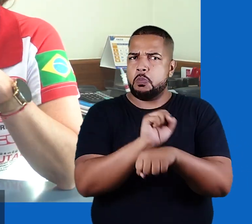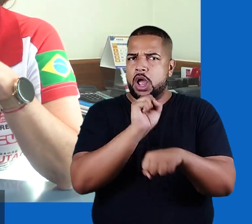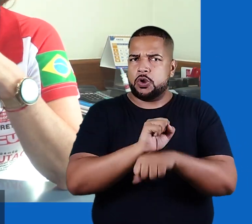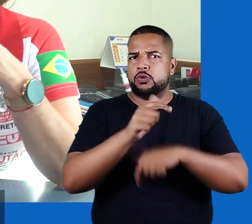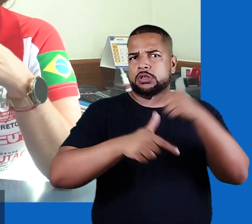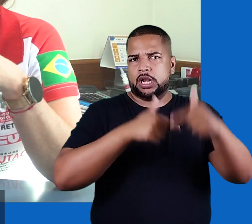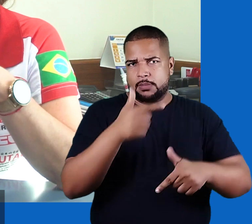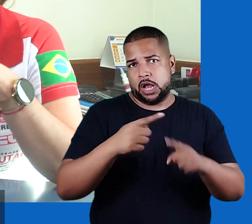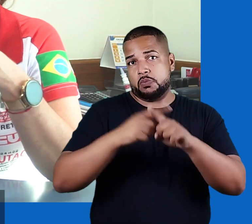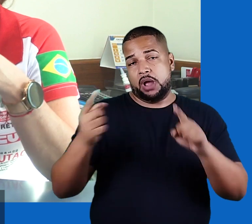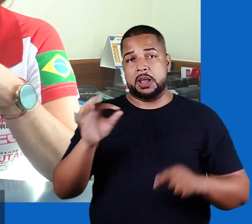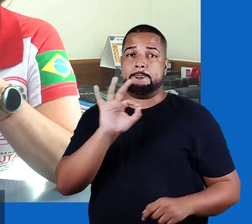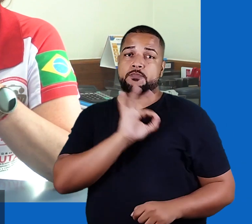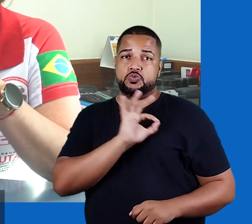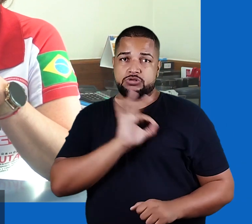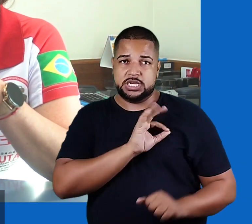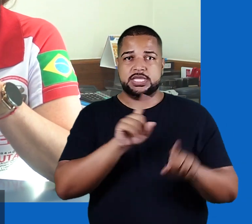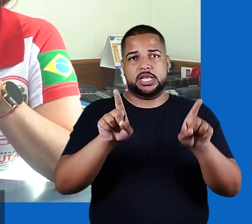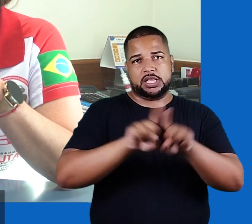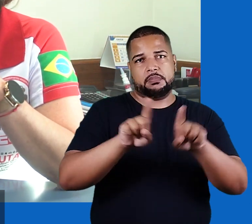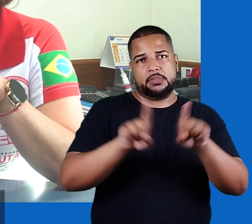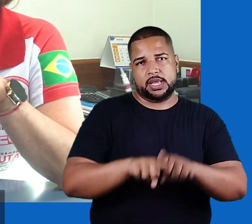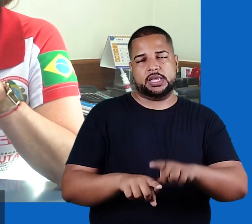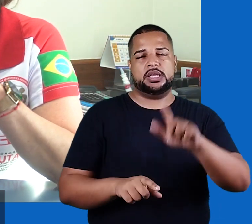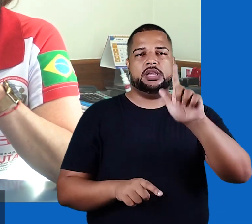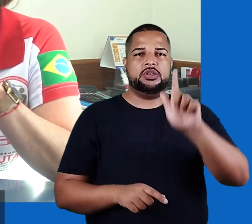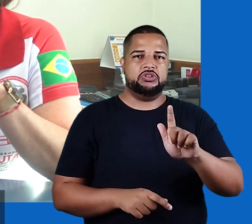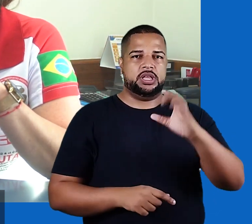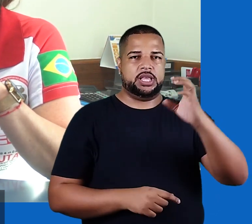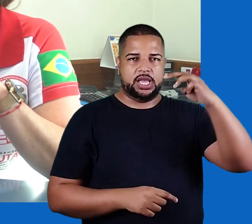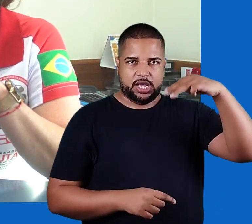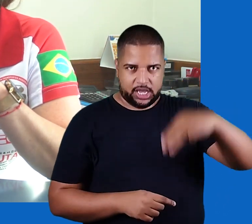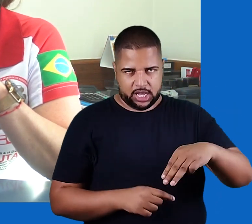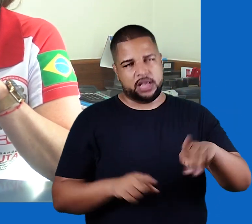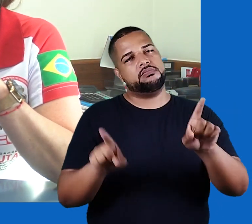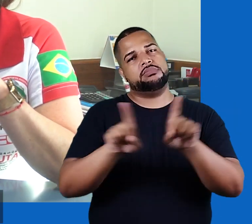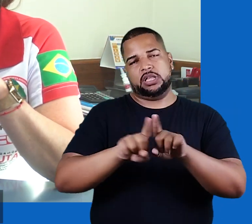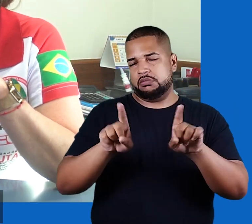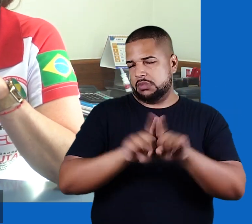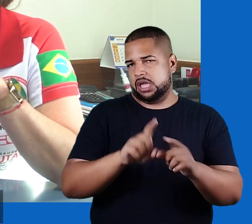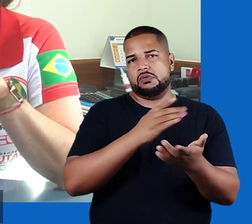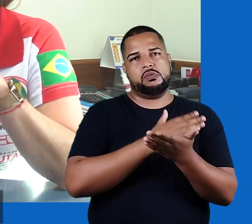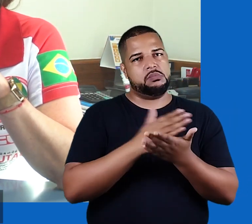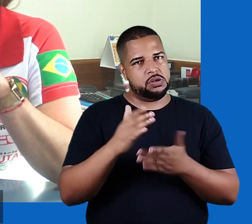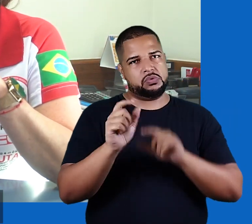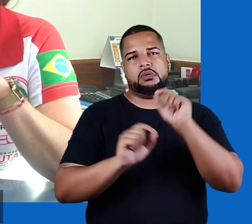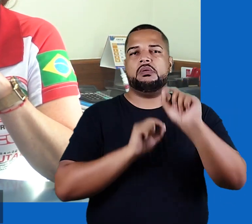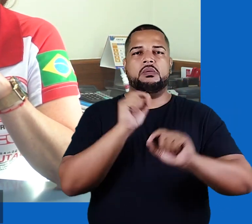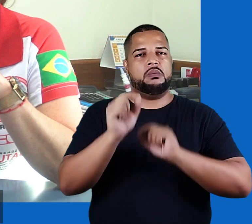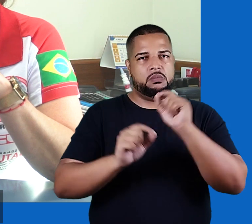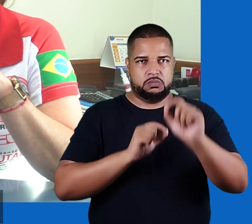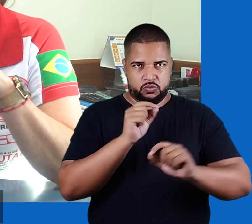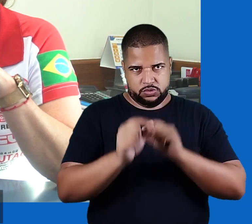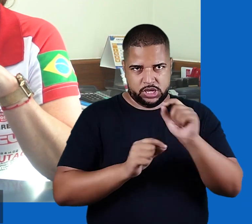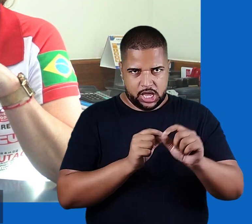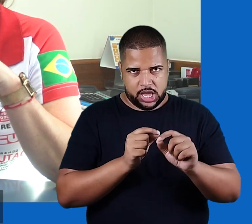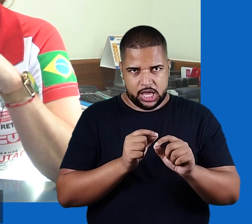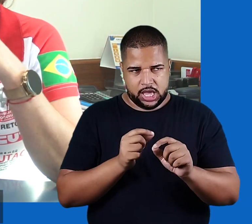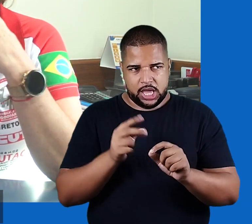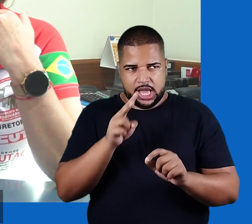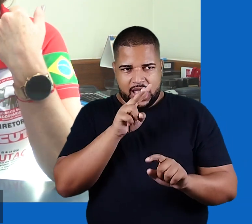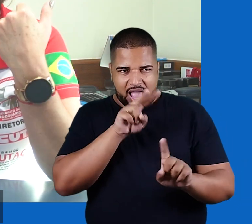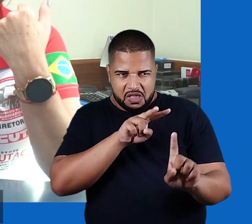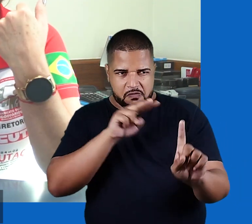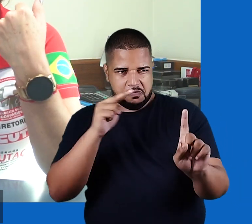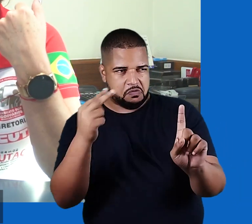foi polícia, guarda municipal, né, esse esquema todo, e aí a diretoria do